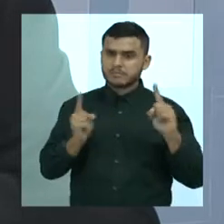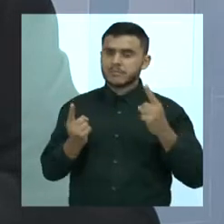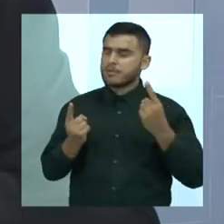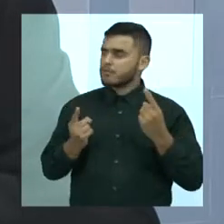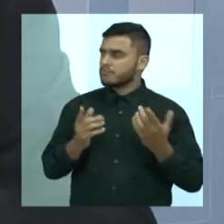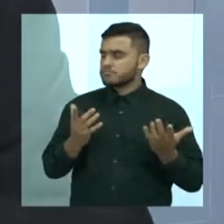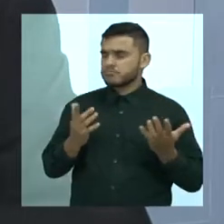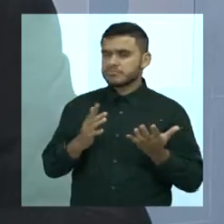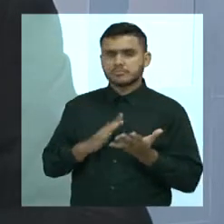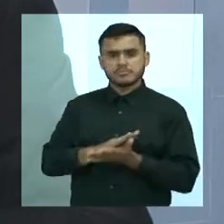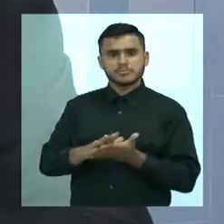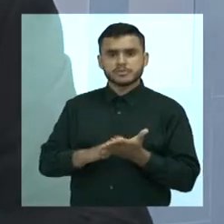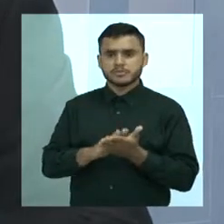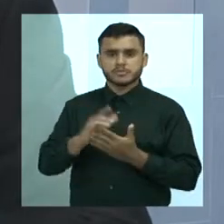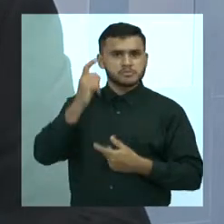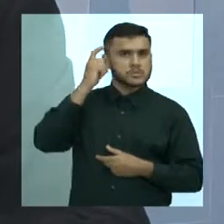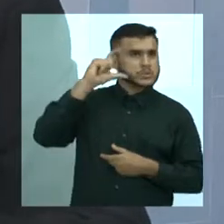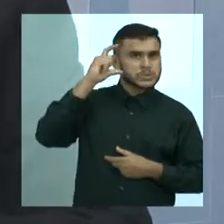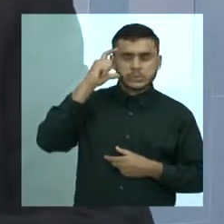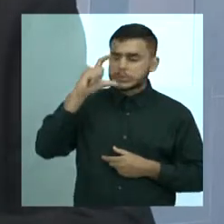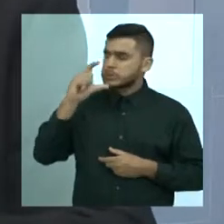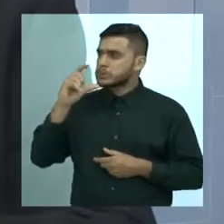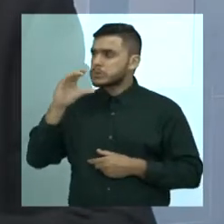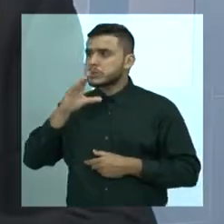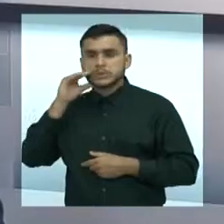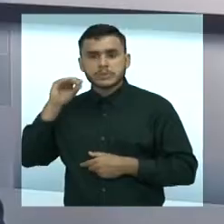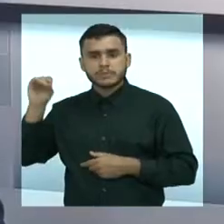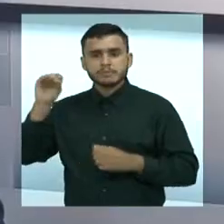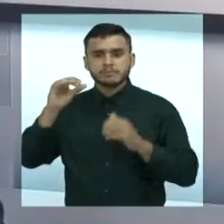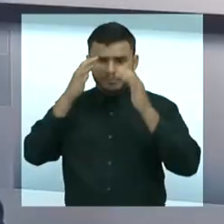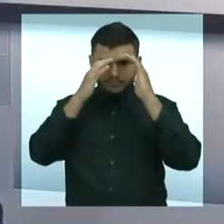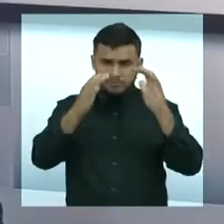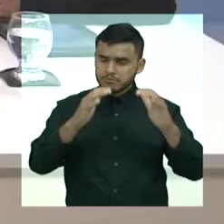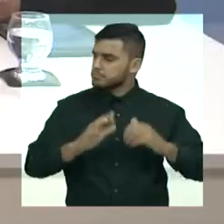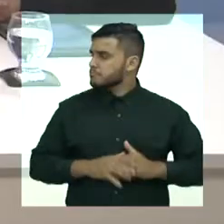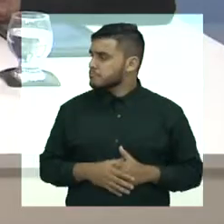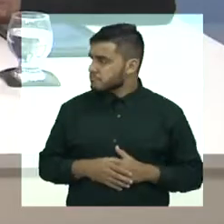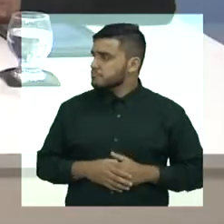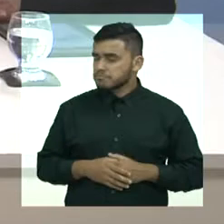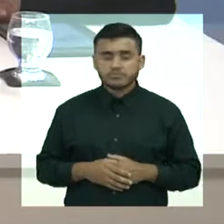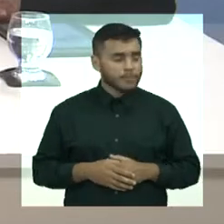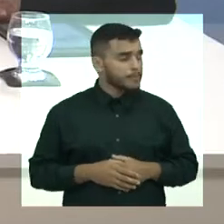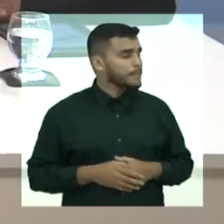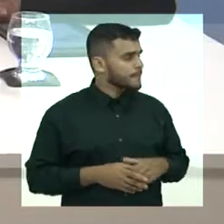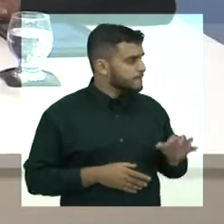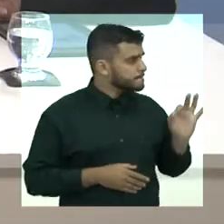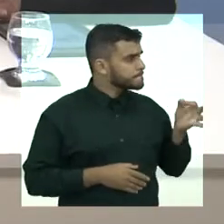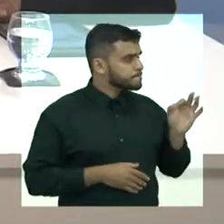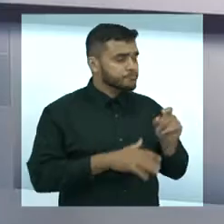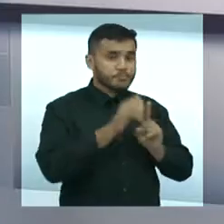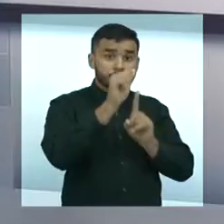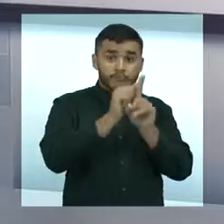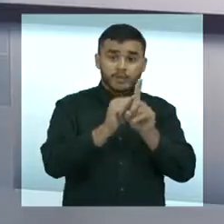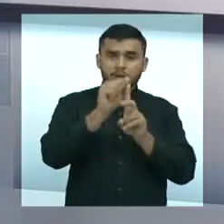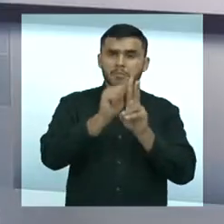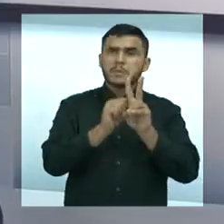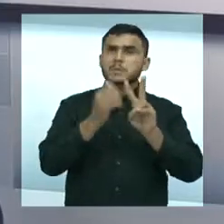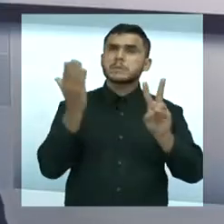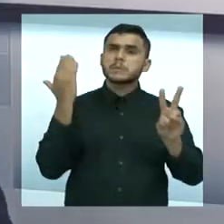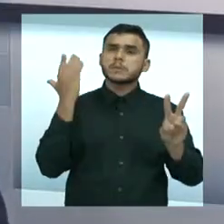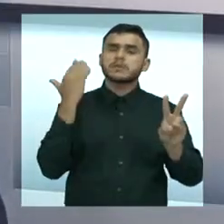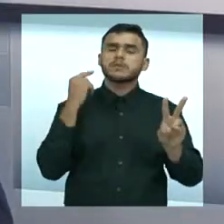mal tanto de Ciro como de Cid. Há 2 meses, a Câmara Municipal de Fortaleza